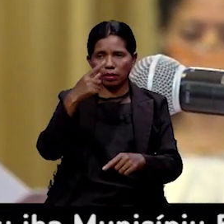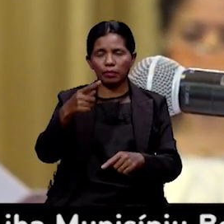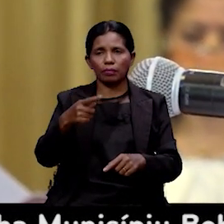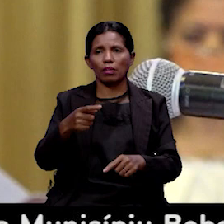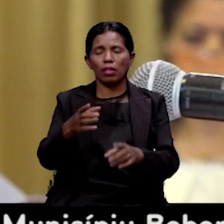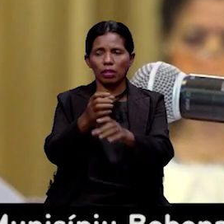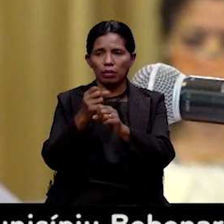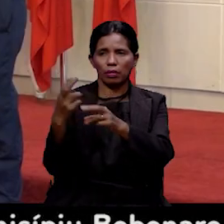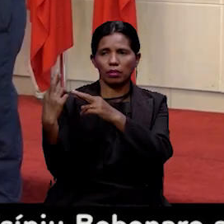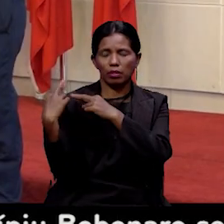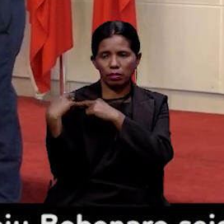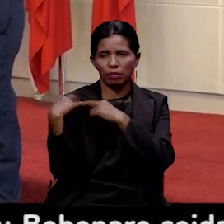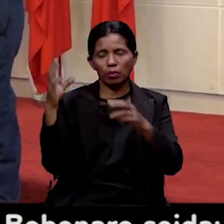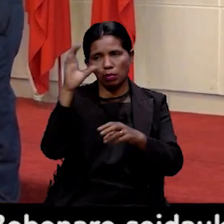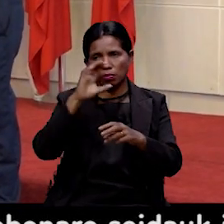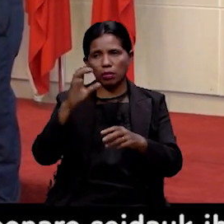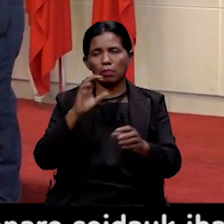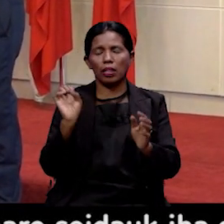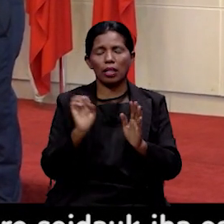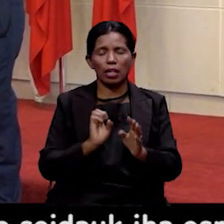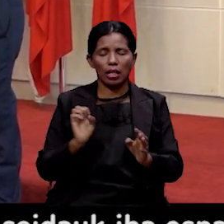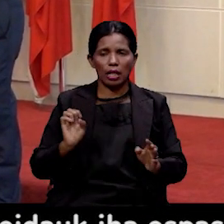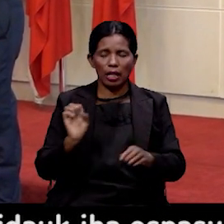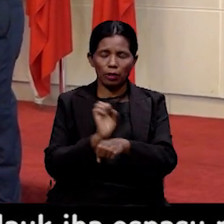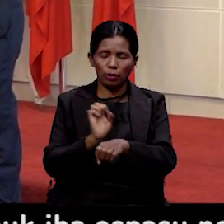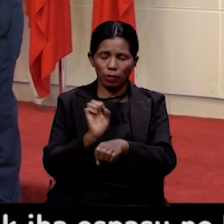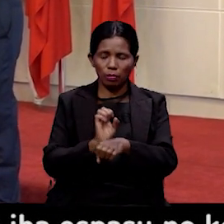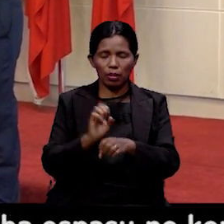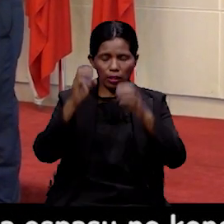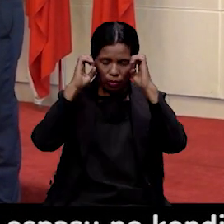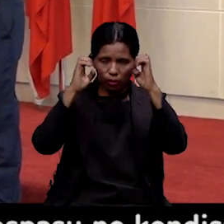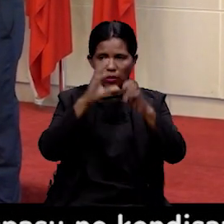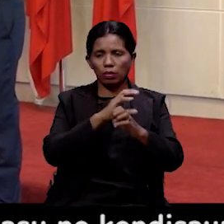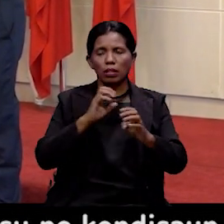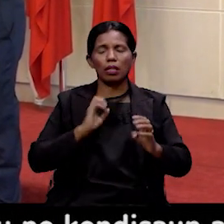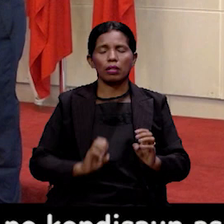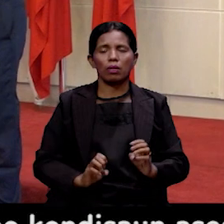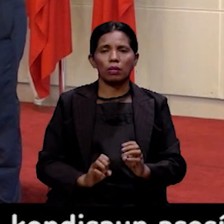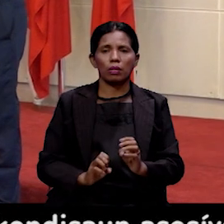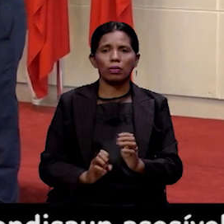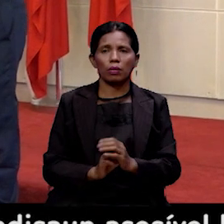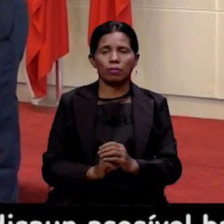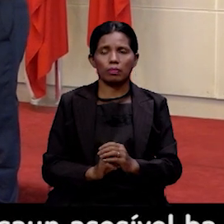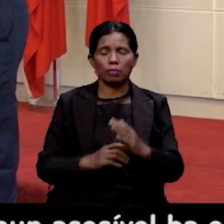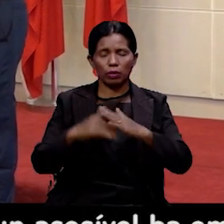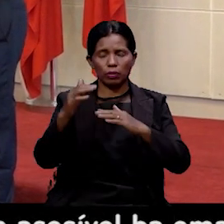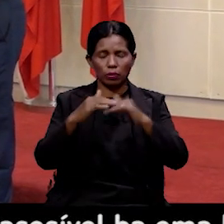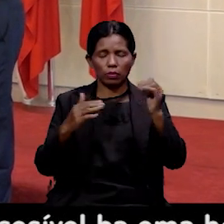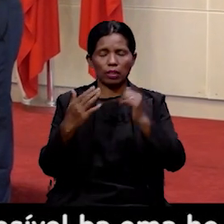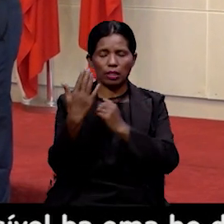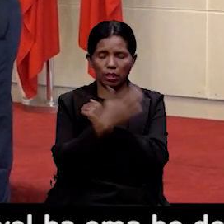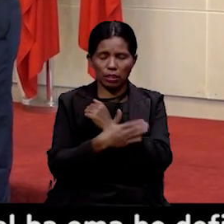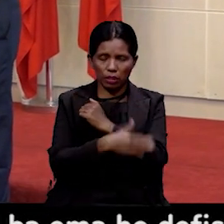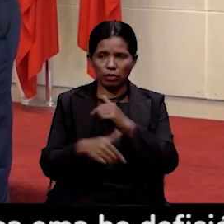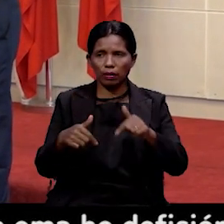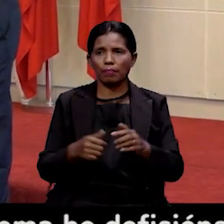nebenesimo o de buka solução ba economia, educação, nomas infraestrutura railarang ho nação Vietnam. O enhira ita simo CNAR